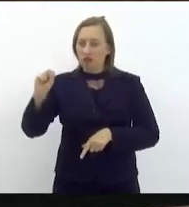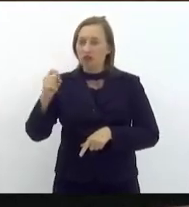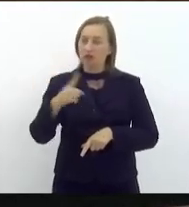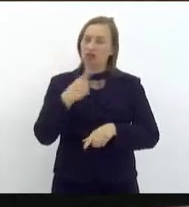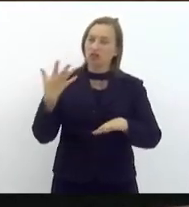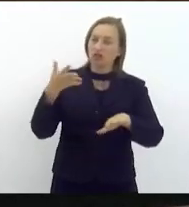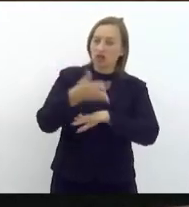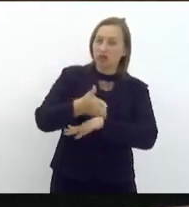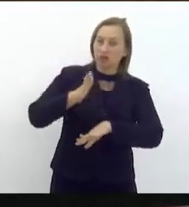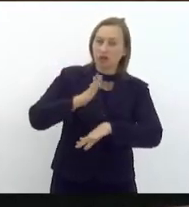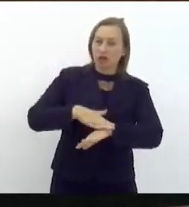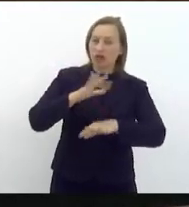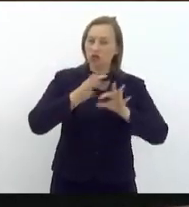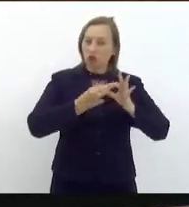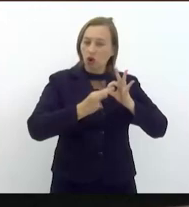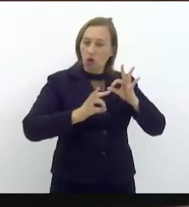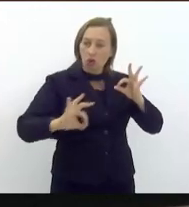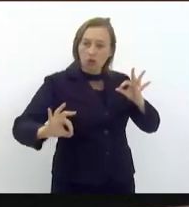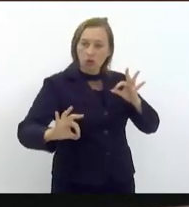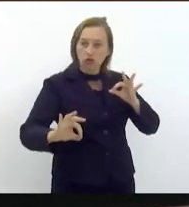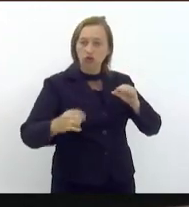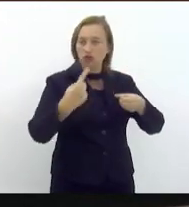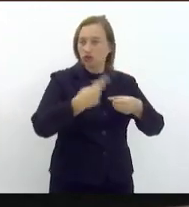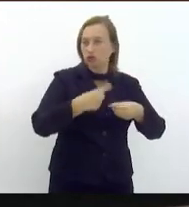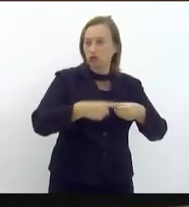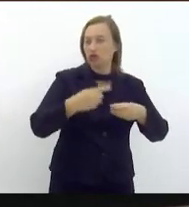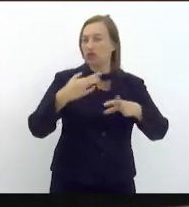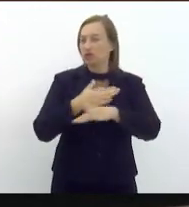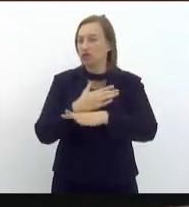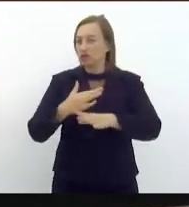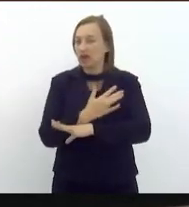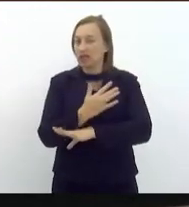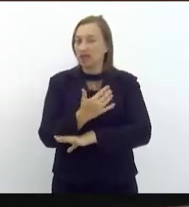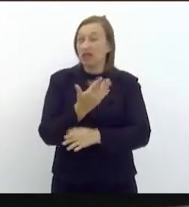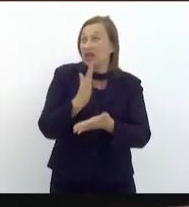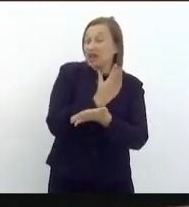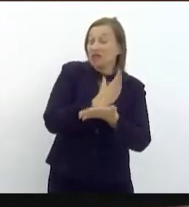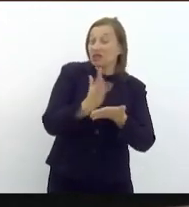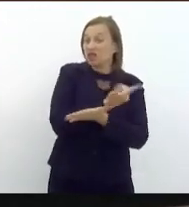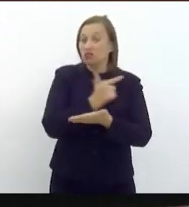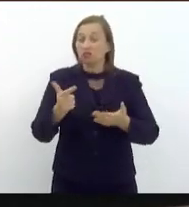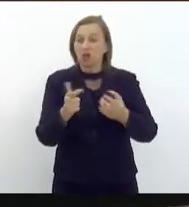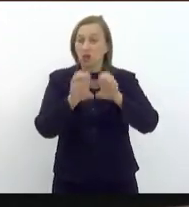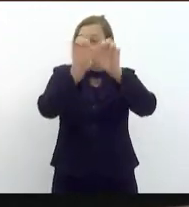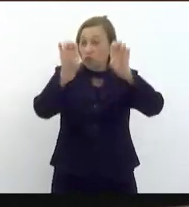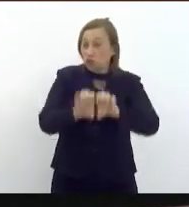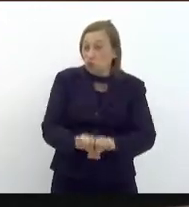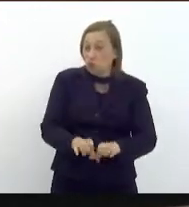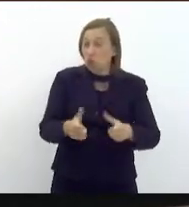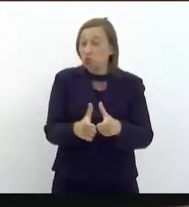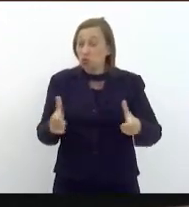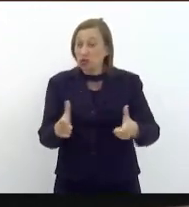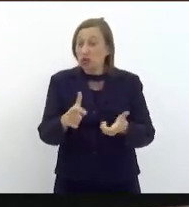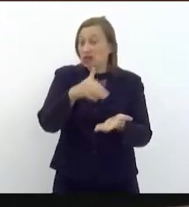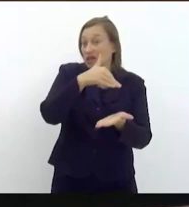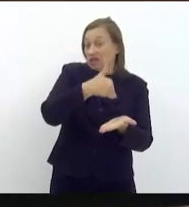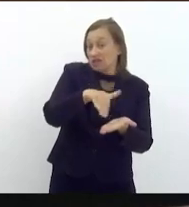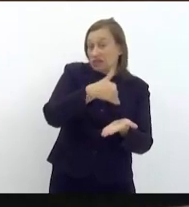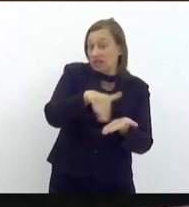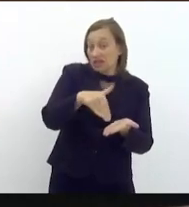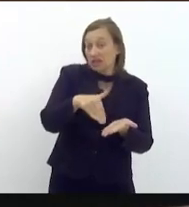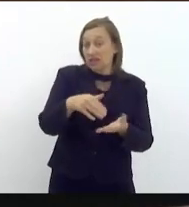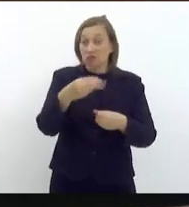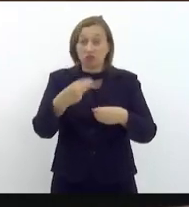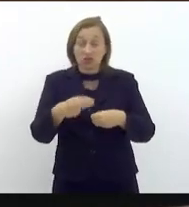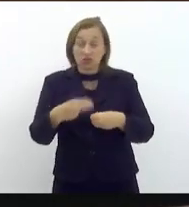nos bairros mais distantes que a gente chegue nas cidades que às vezes não uma grande estrutura em sua Secretaria Municipal de assistência social